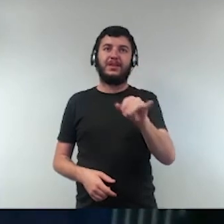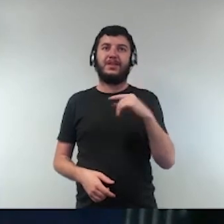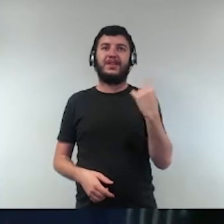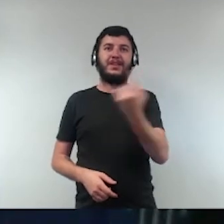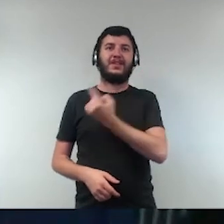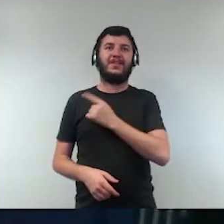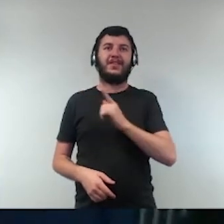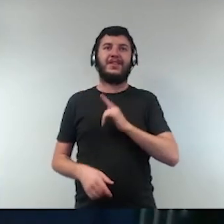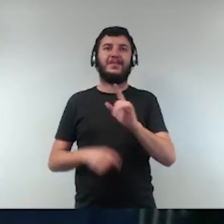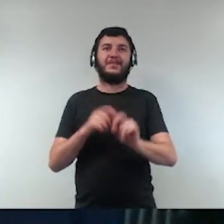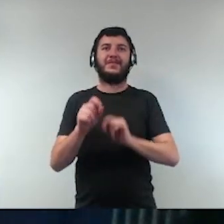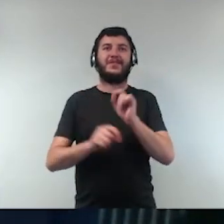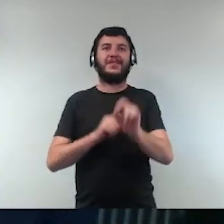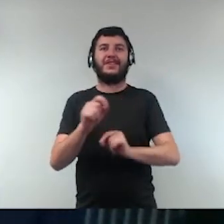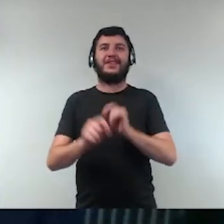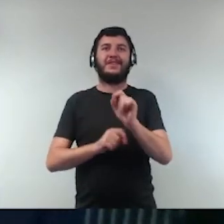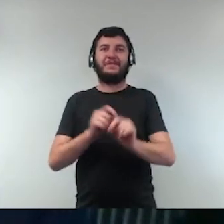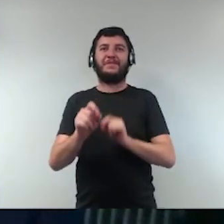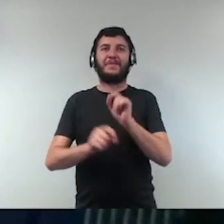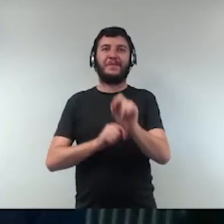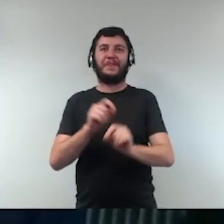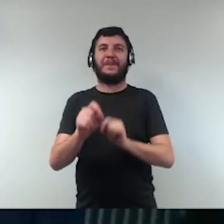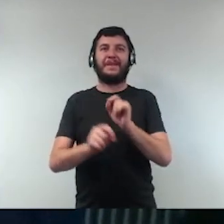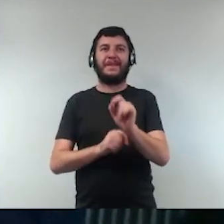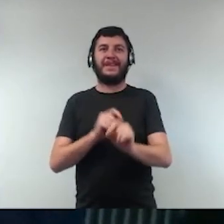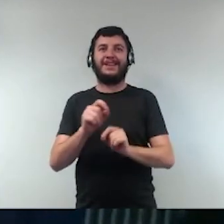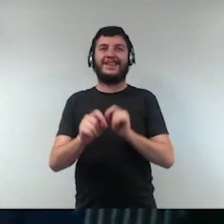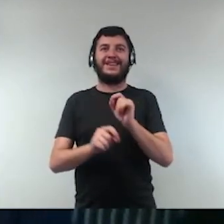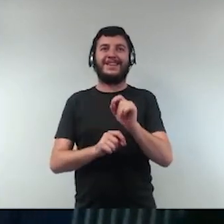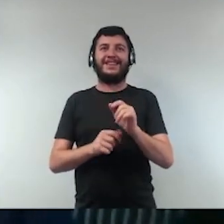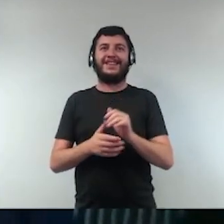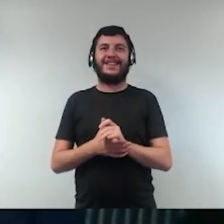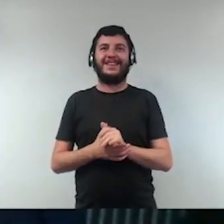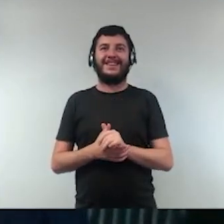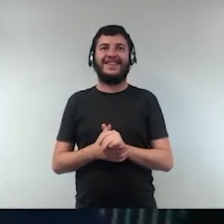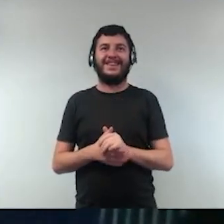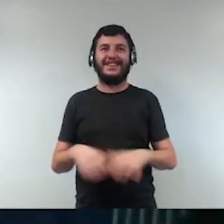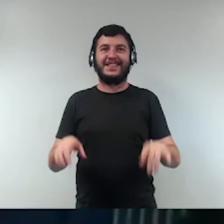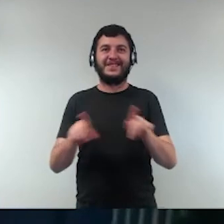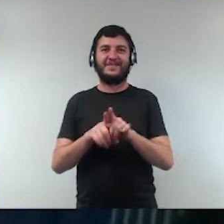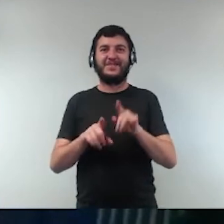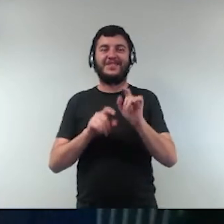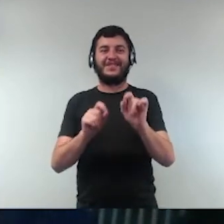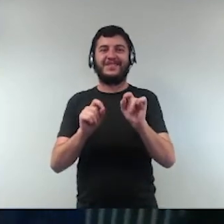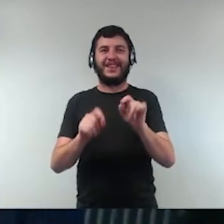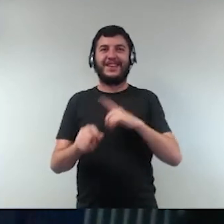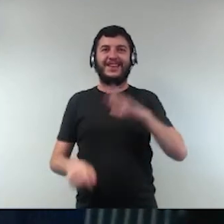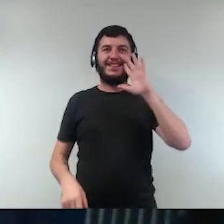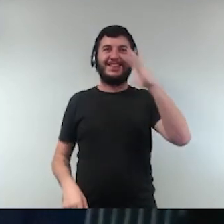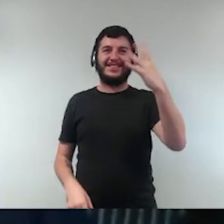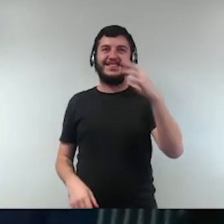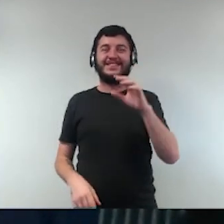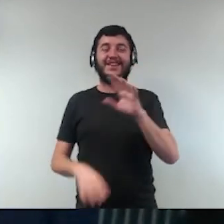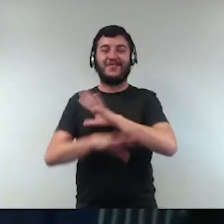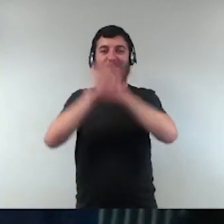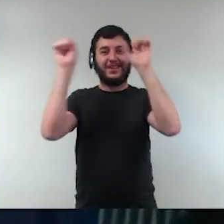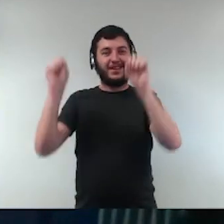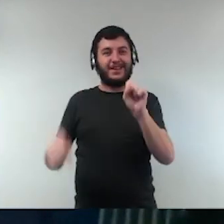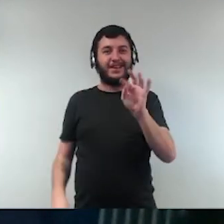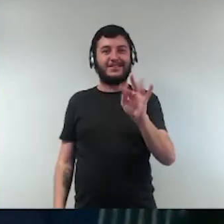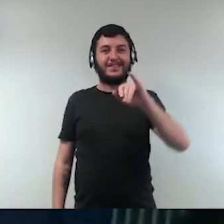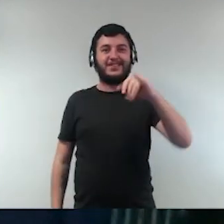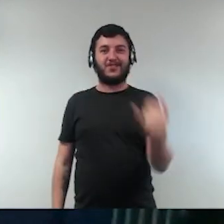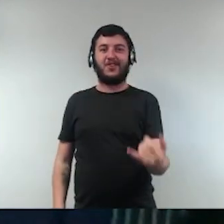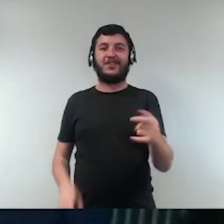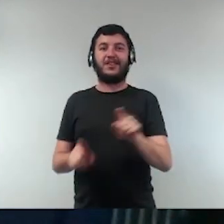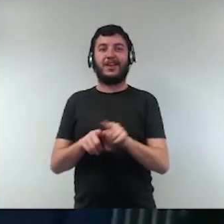alegar ofensa a esse dispositivo para chegar ao STJ. Há uma decisão interessantíssima do STJ, do ministro Paulo de